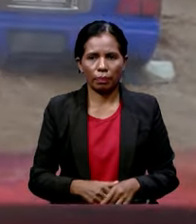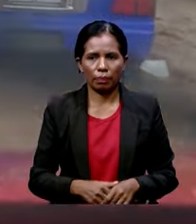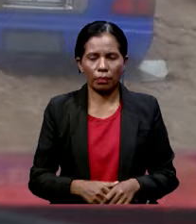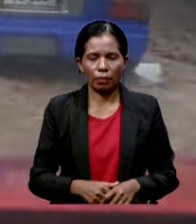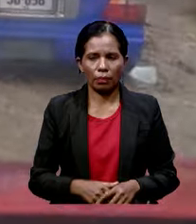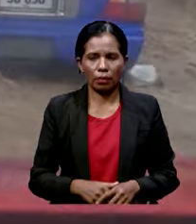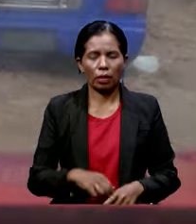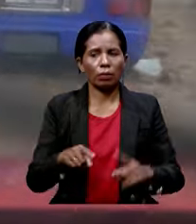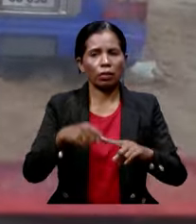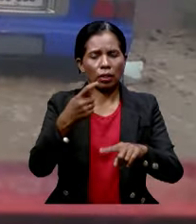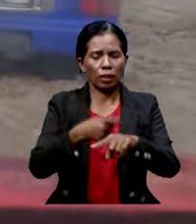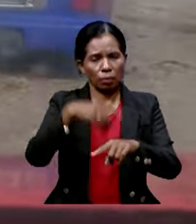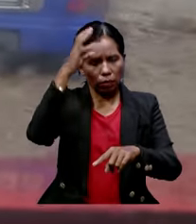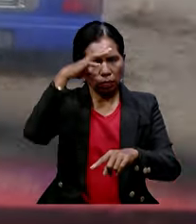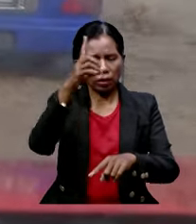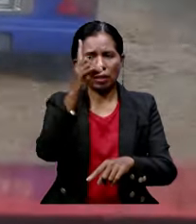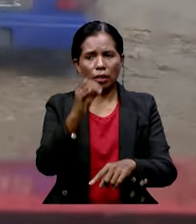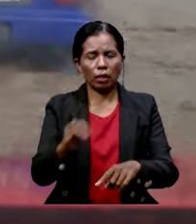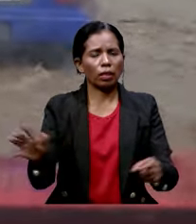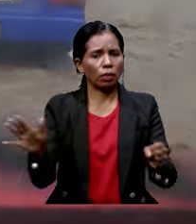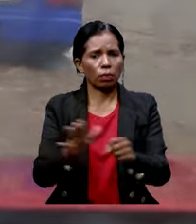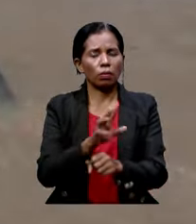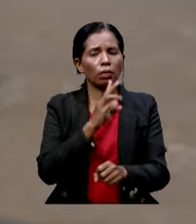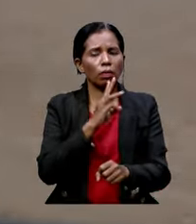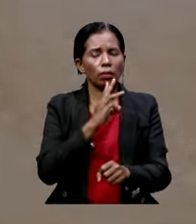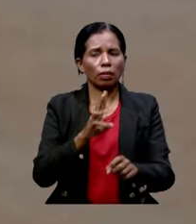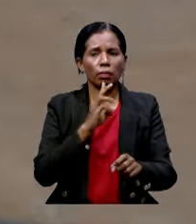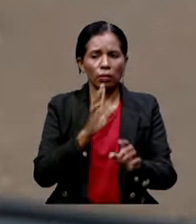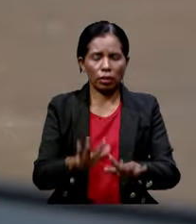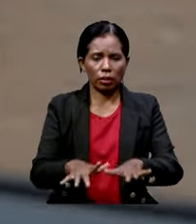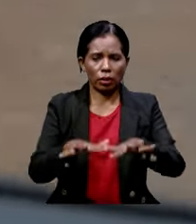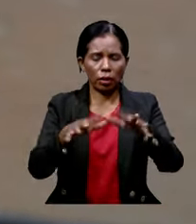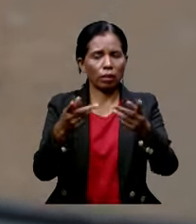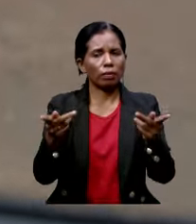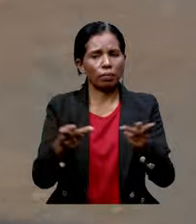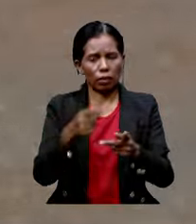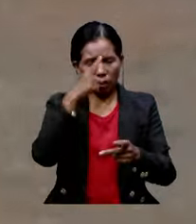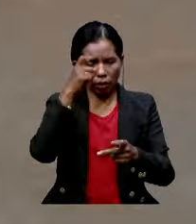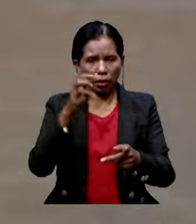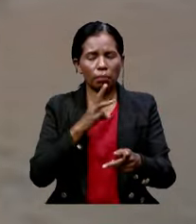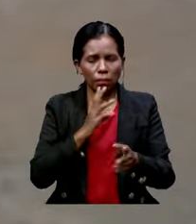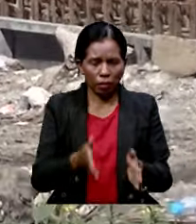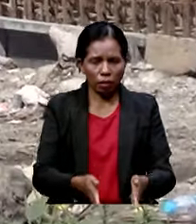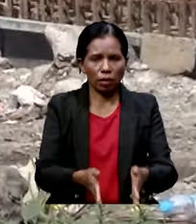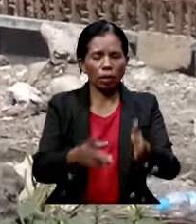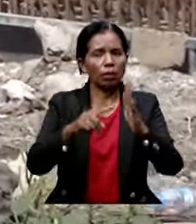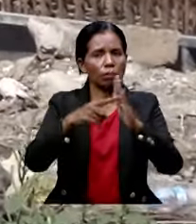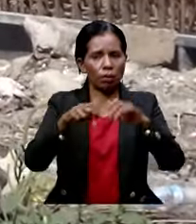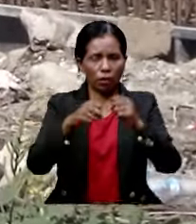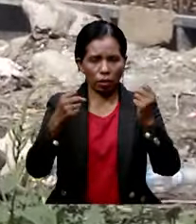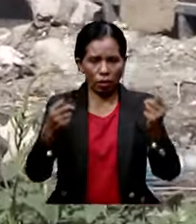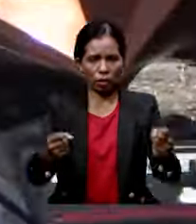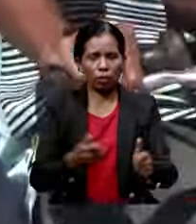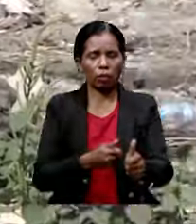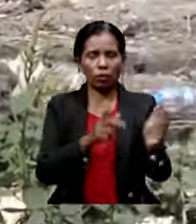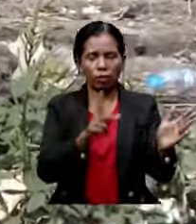Durante ne banjir tempo dan kapital Dili na kono hobe hodi hamosu inunda song ye fatfatin tama drainajan no valeta hahu atona dunai tuir